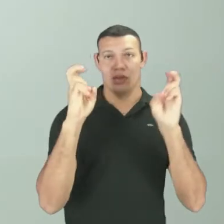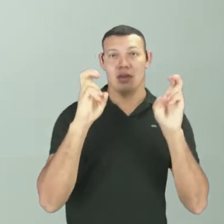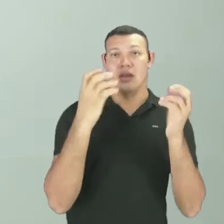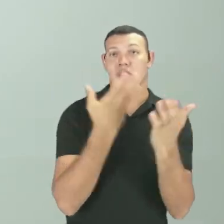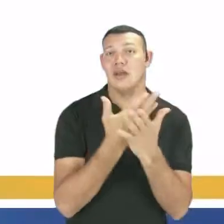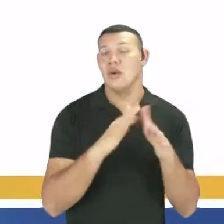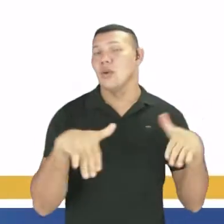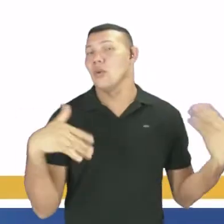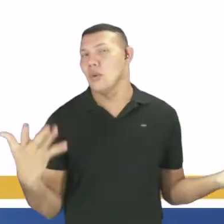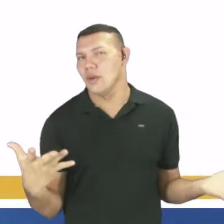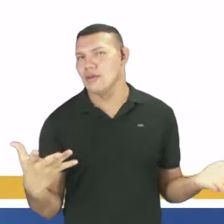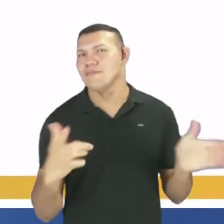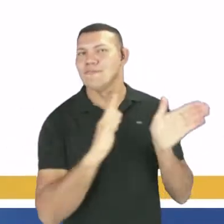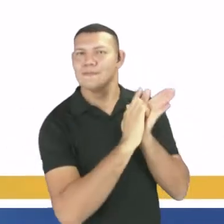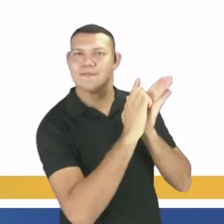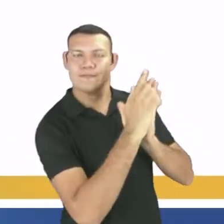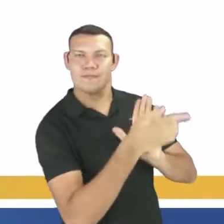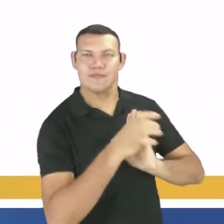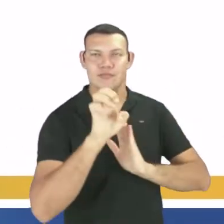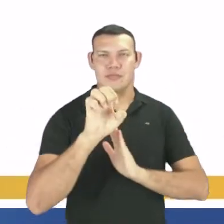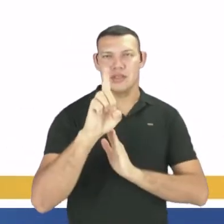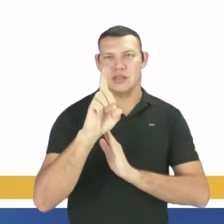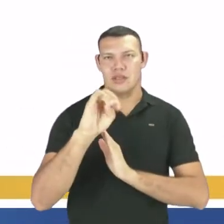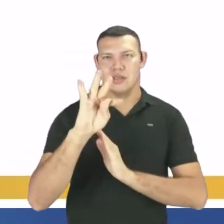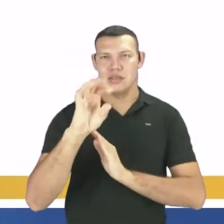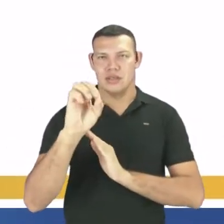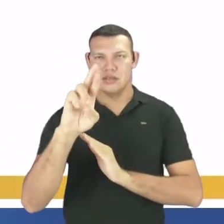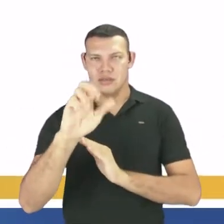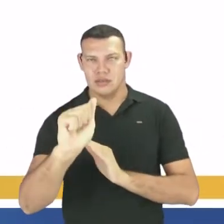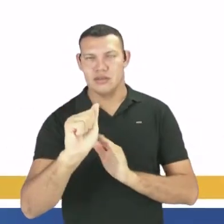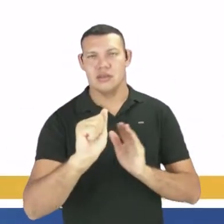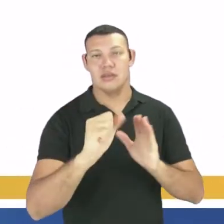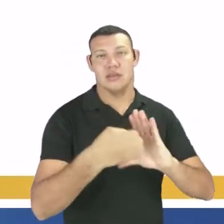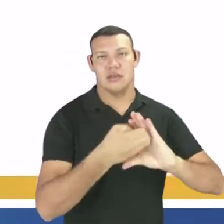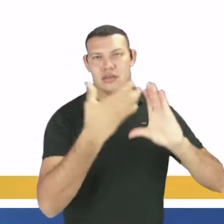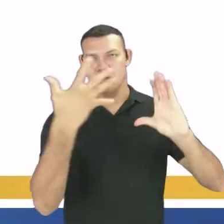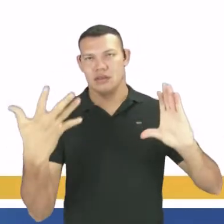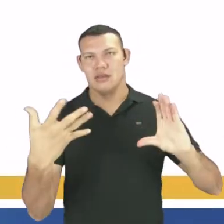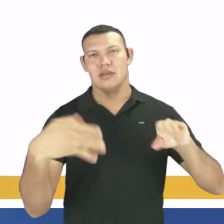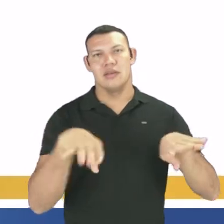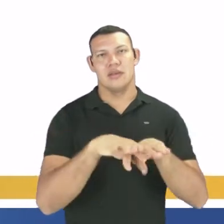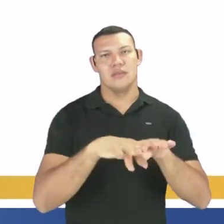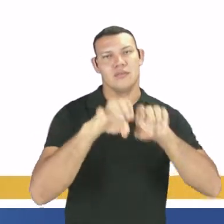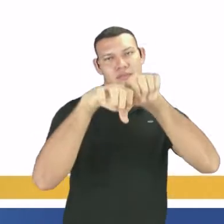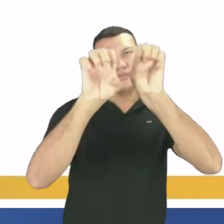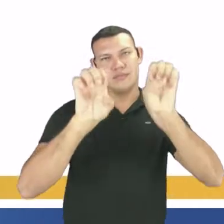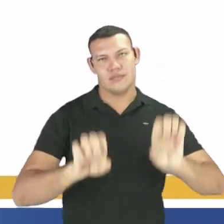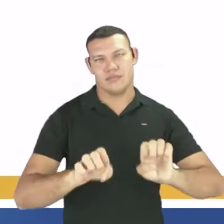é o gênero editorial, características e estrutura.